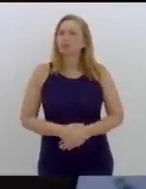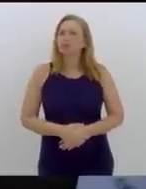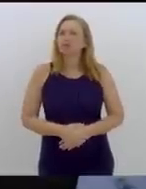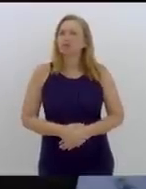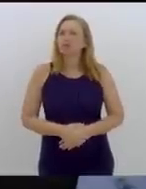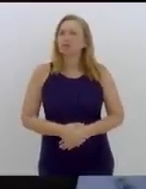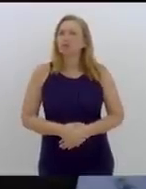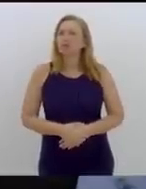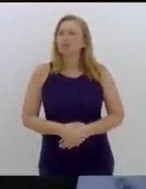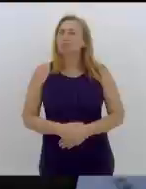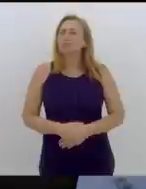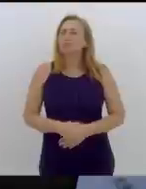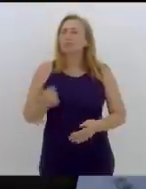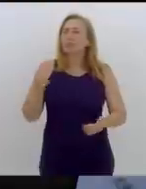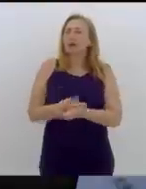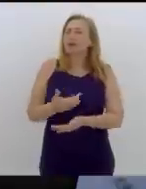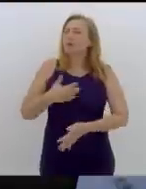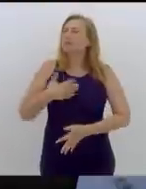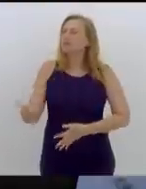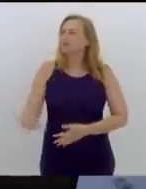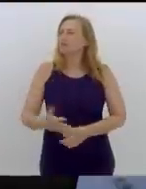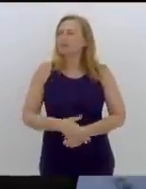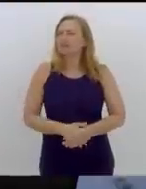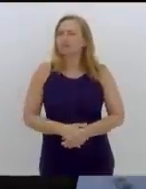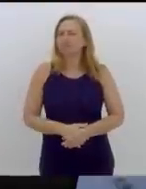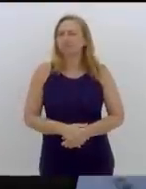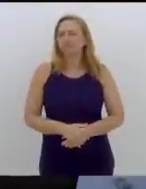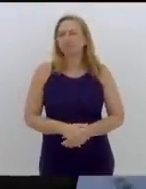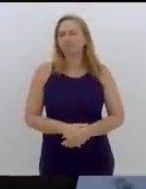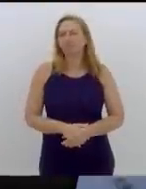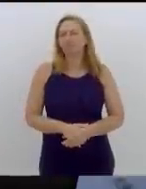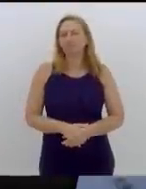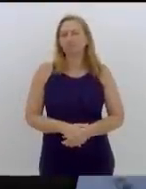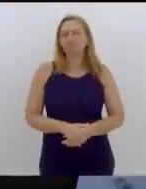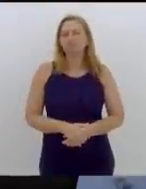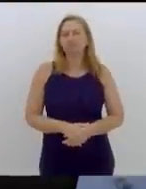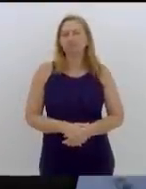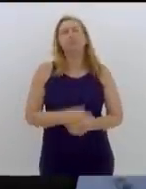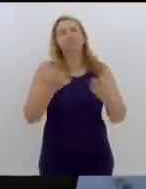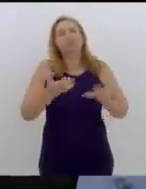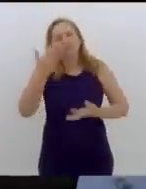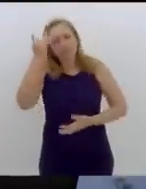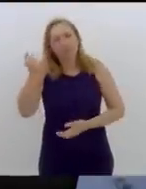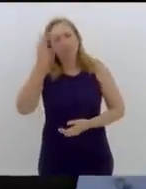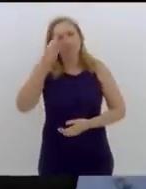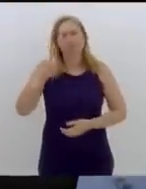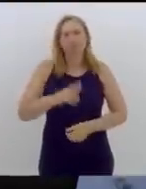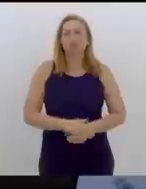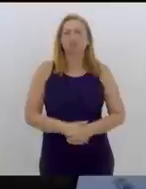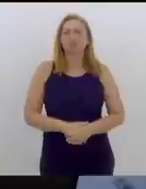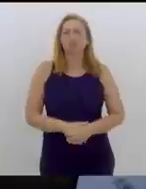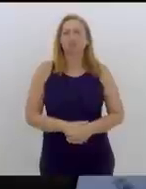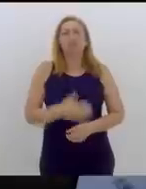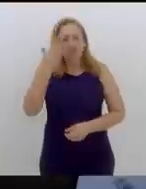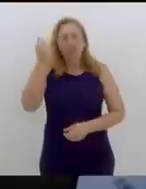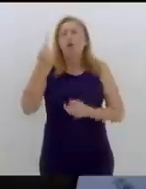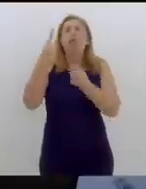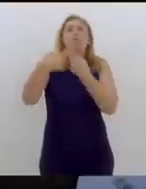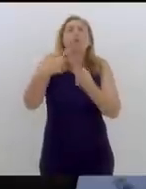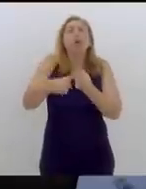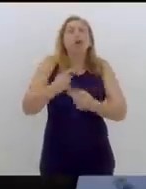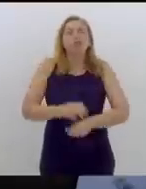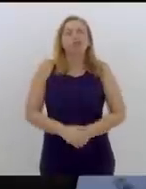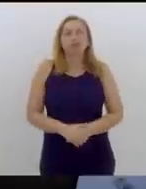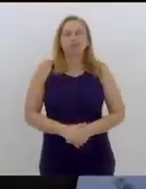para pagar para mim para mim eu queria saber do Senhor eu queria saber porque que